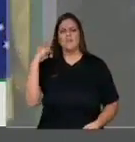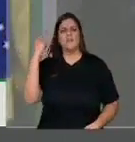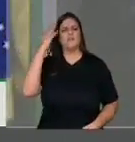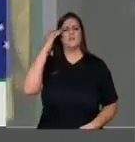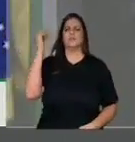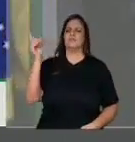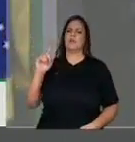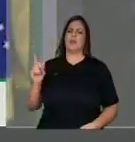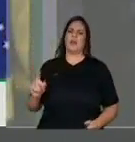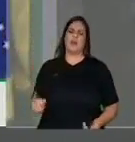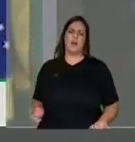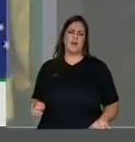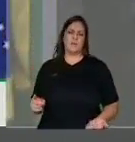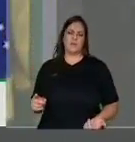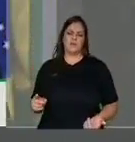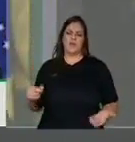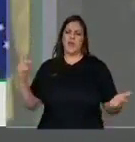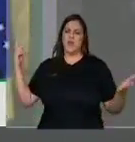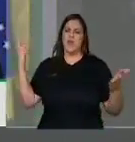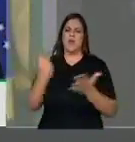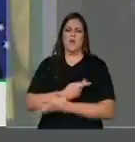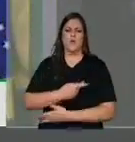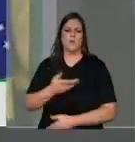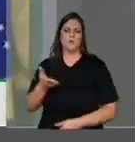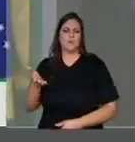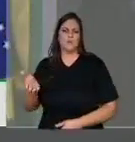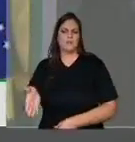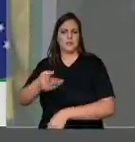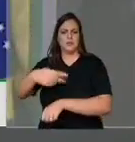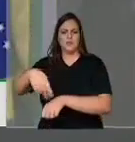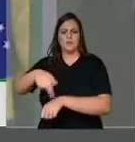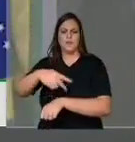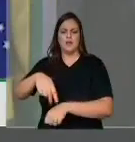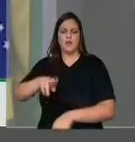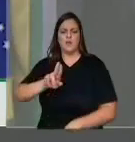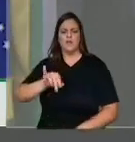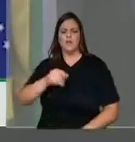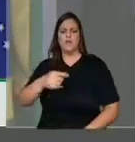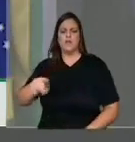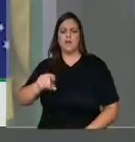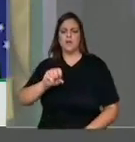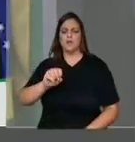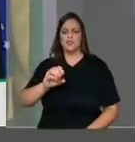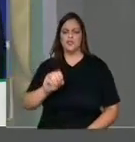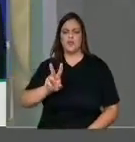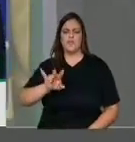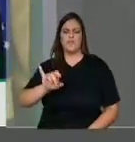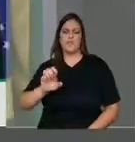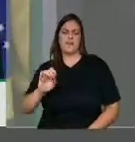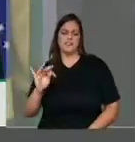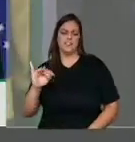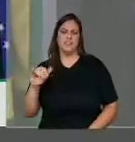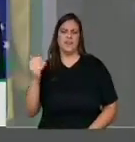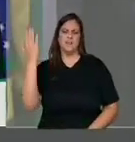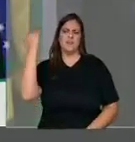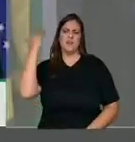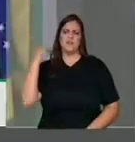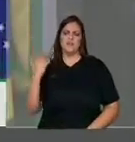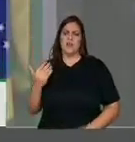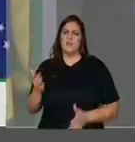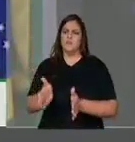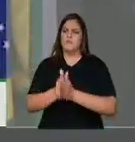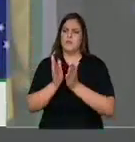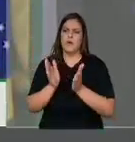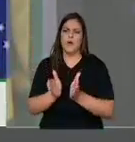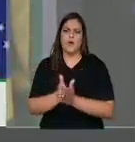idealizou iria acontecer num país pobre e atrasado como a União Soviética daquele começo do século